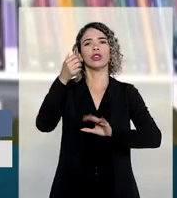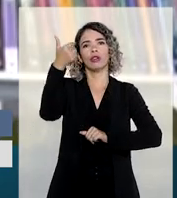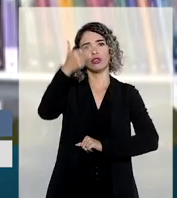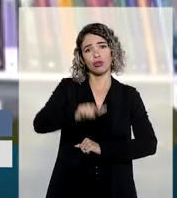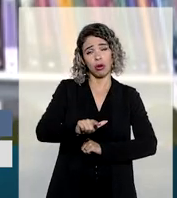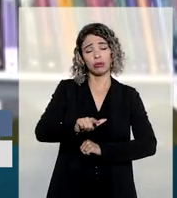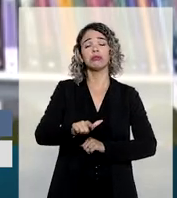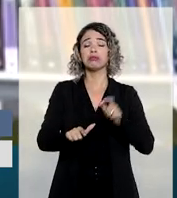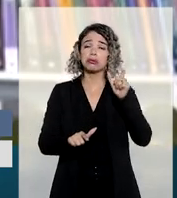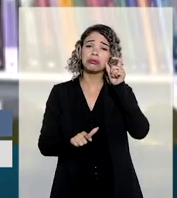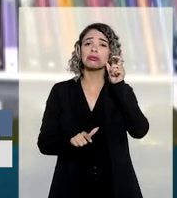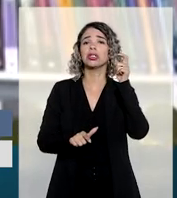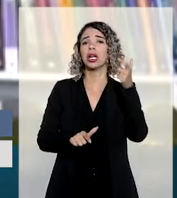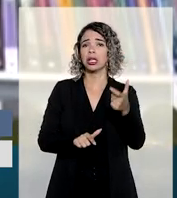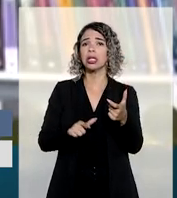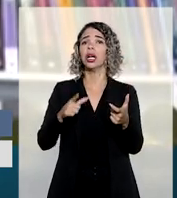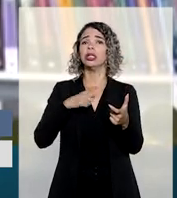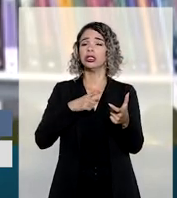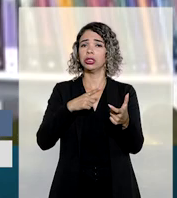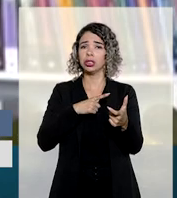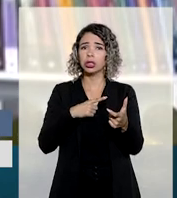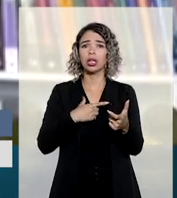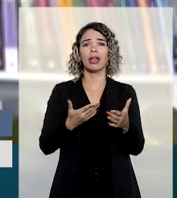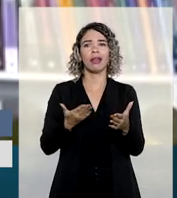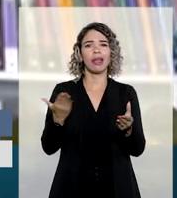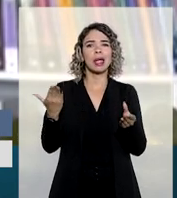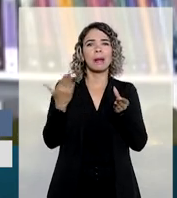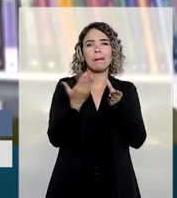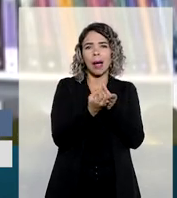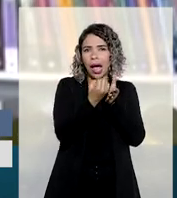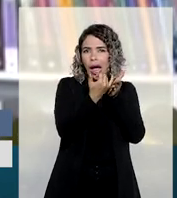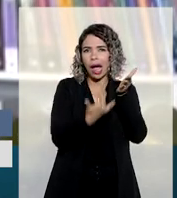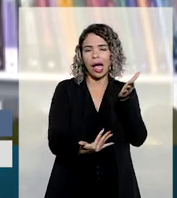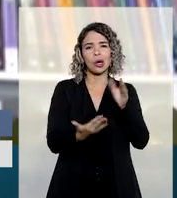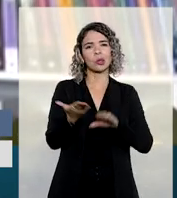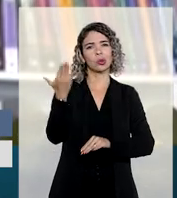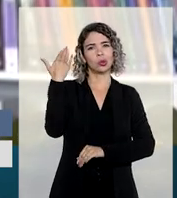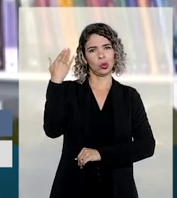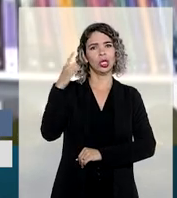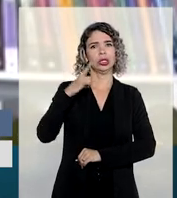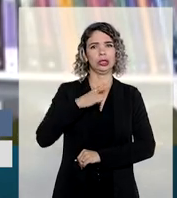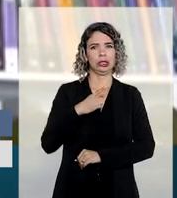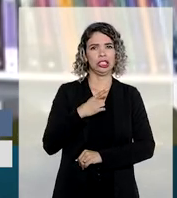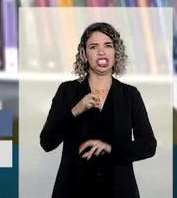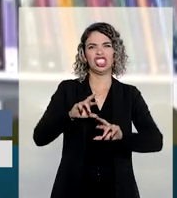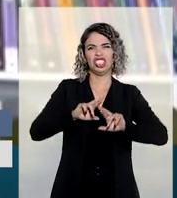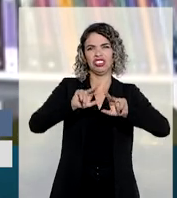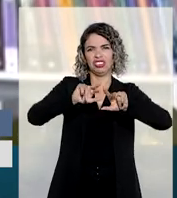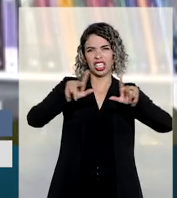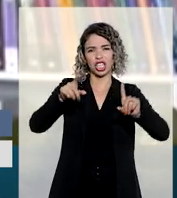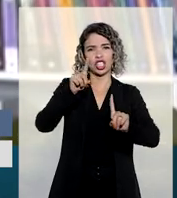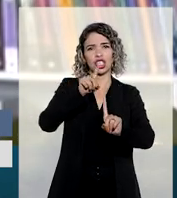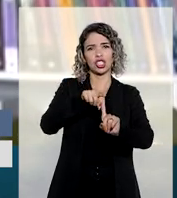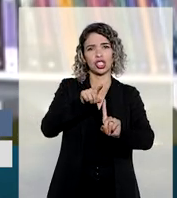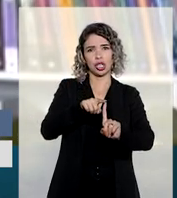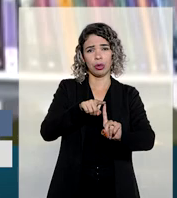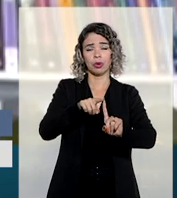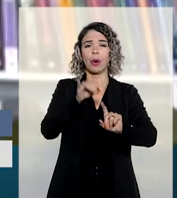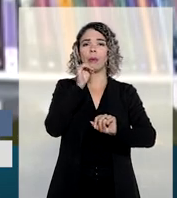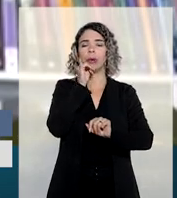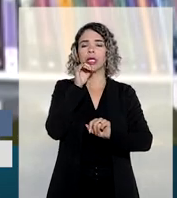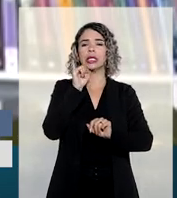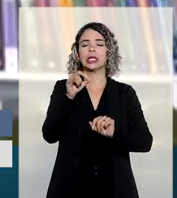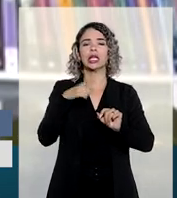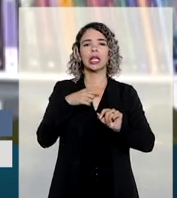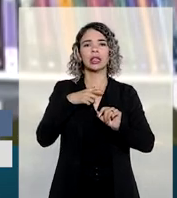uma ferramenta muito interessante que veio, de certo modo, para substituir os antigos embargos infringentes. Nos casos em que nós temos um julgamento